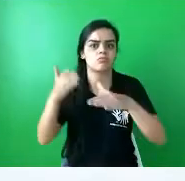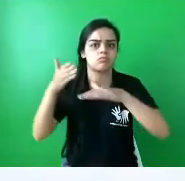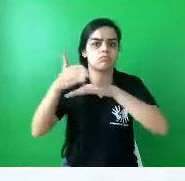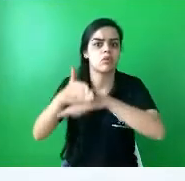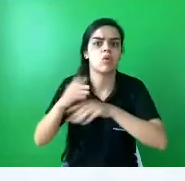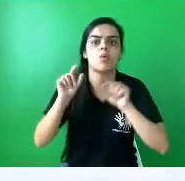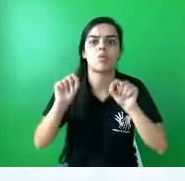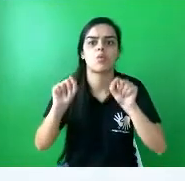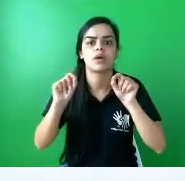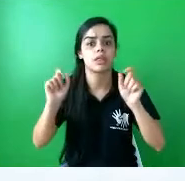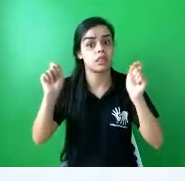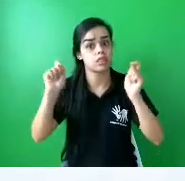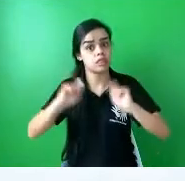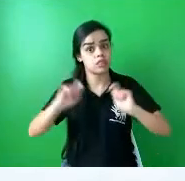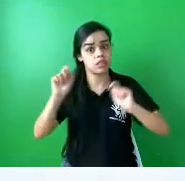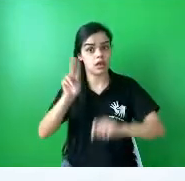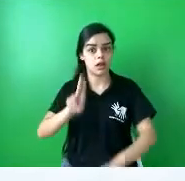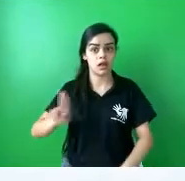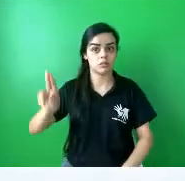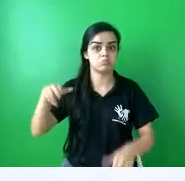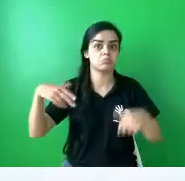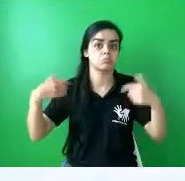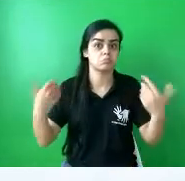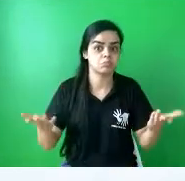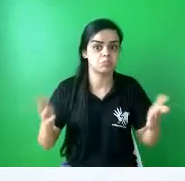lá, o que pode usar.